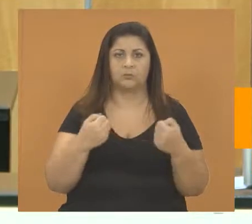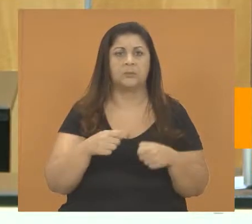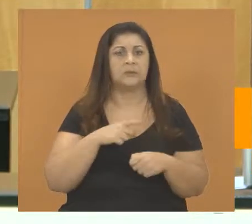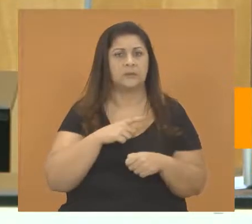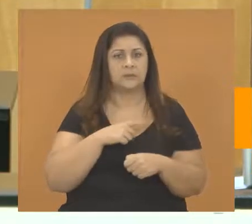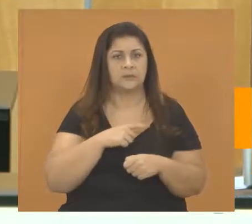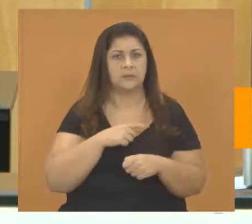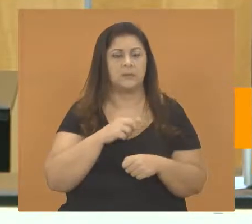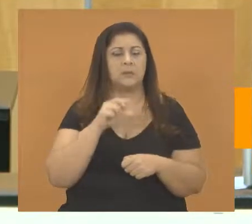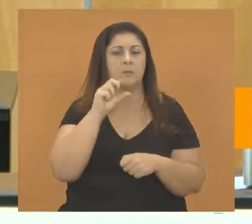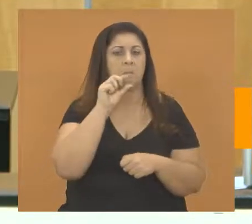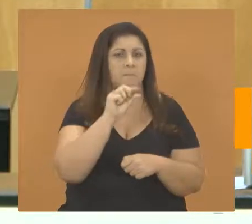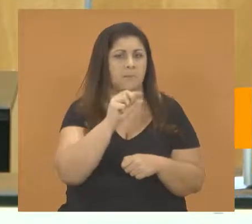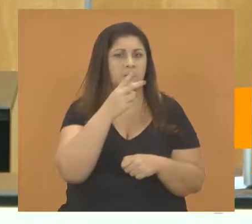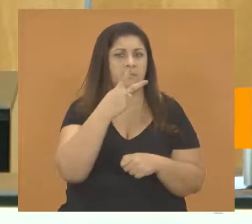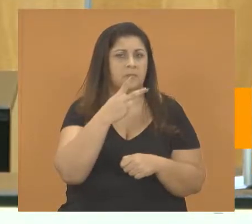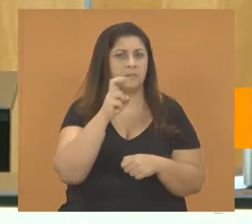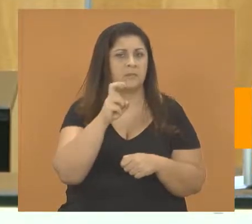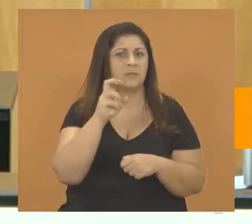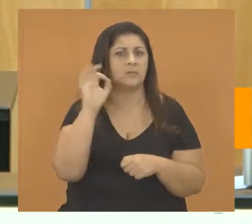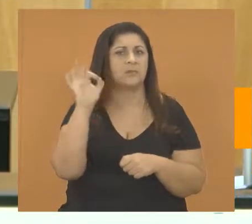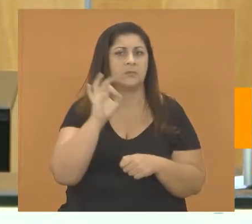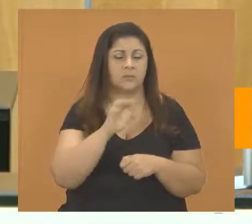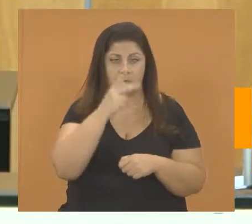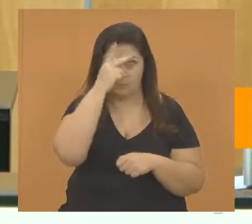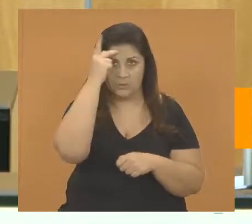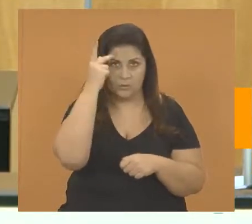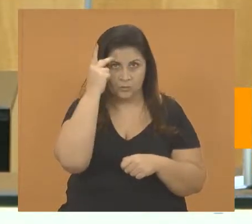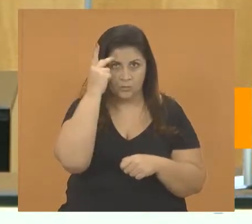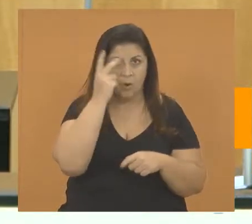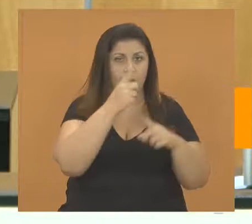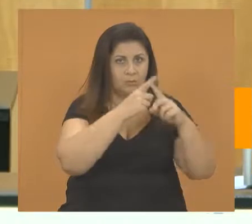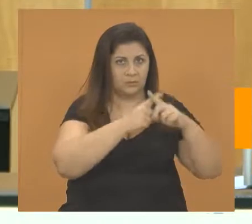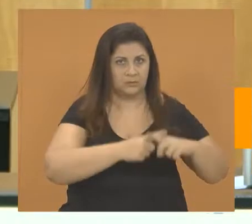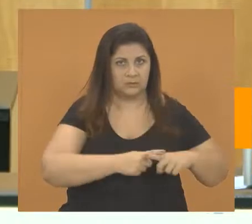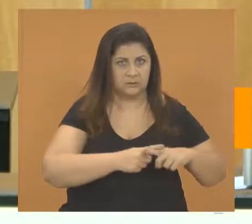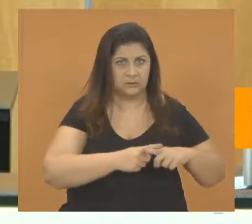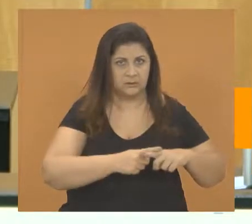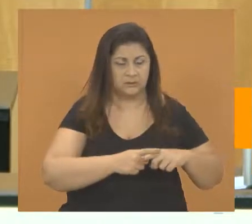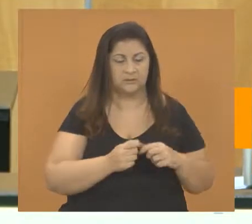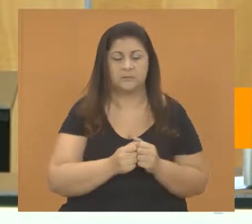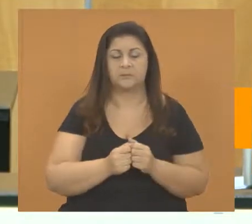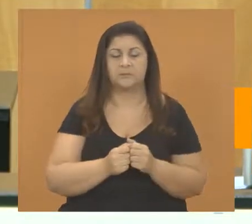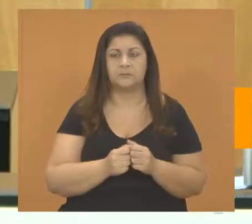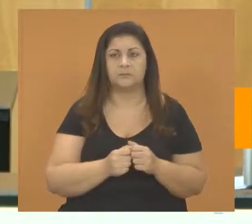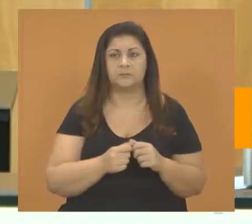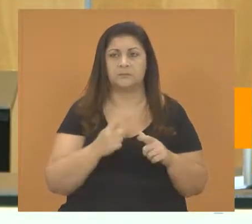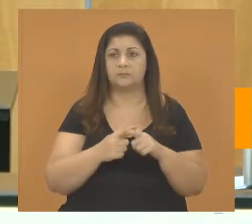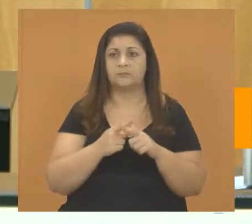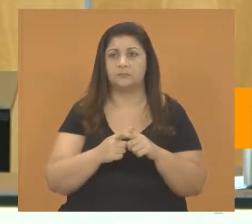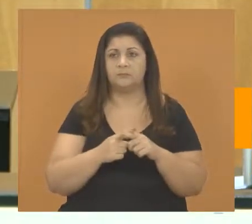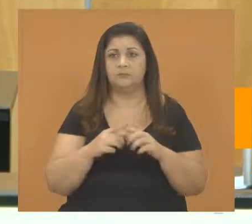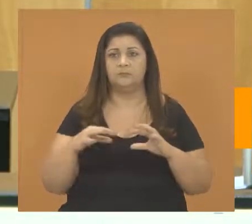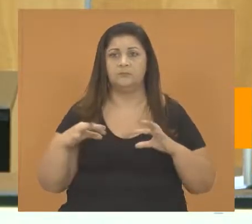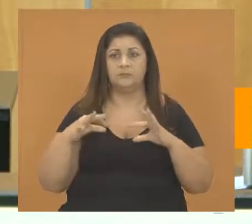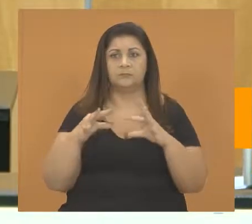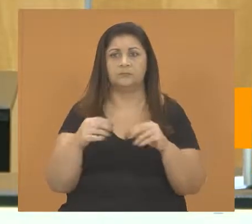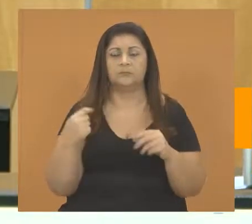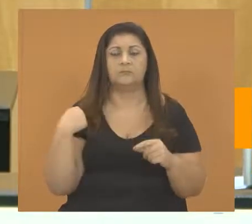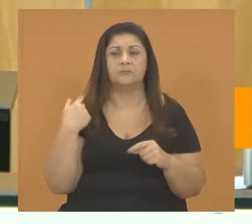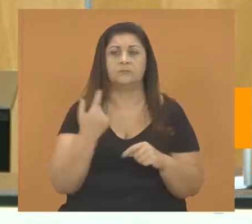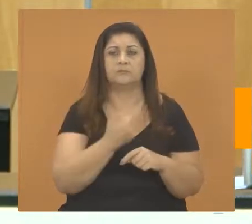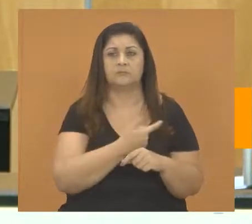de funcionário efetivo como gestor porque ele também ele tem que ter é todos todos nós